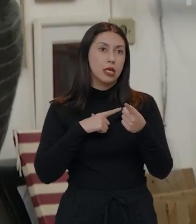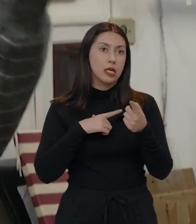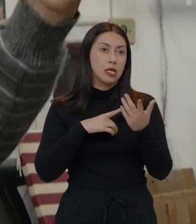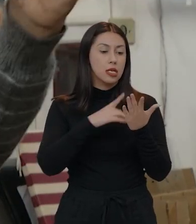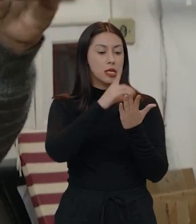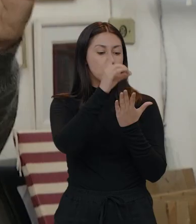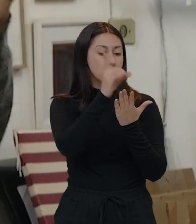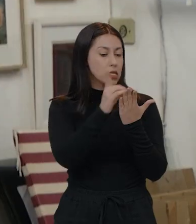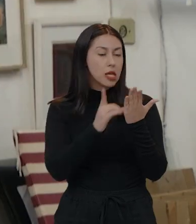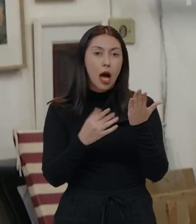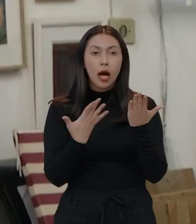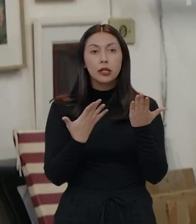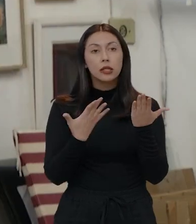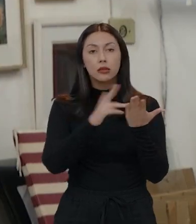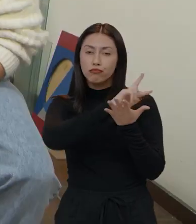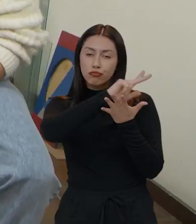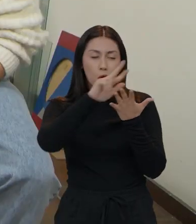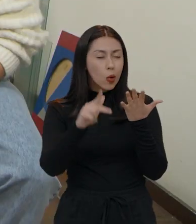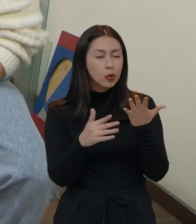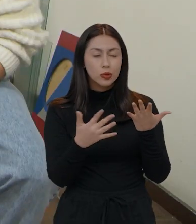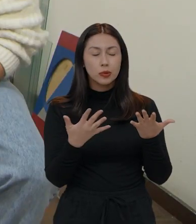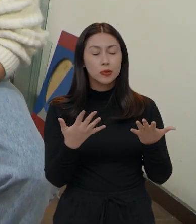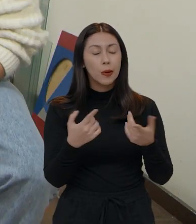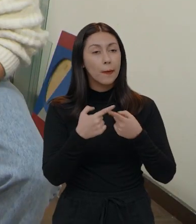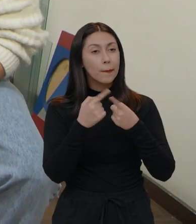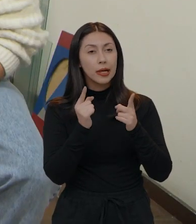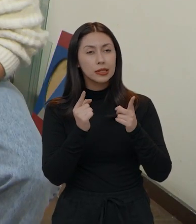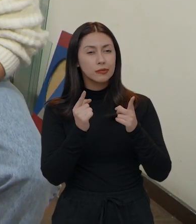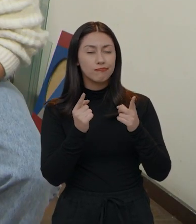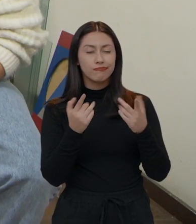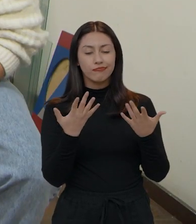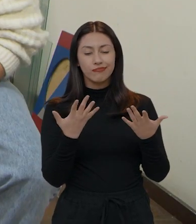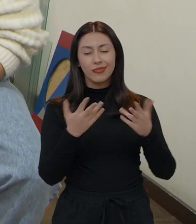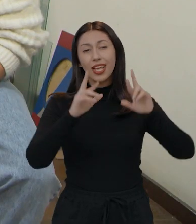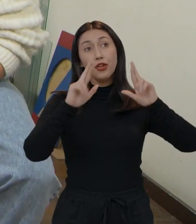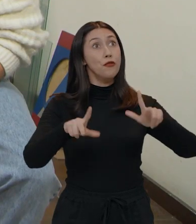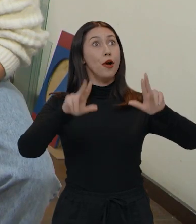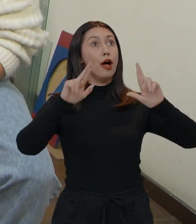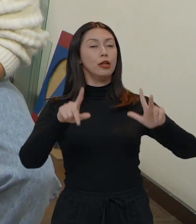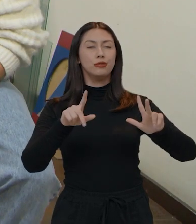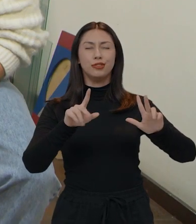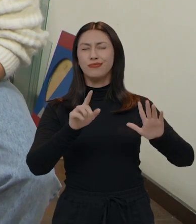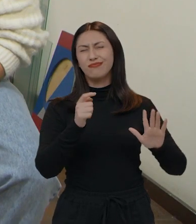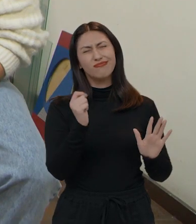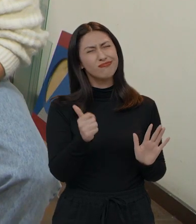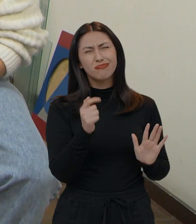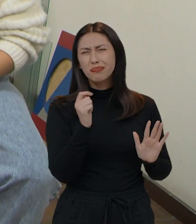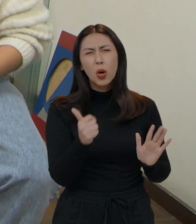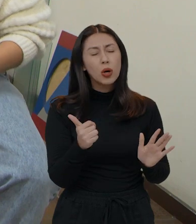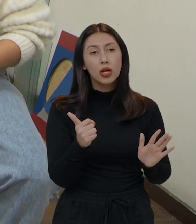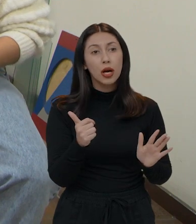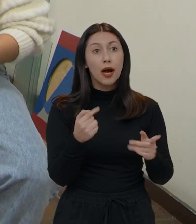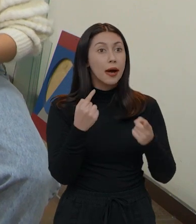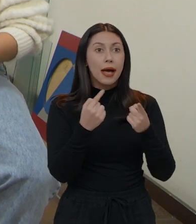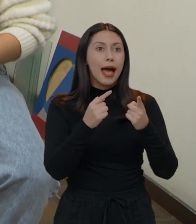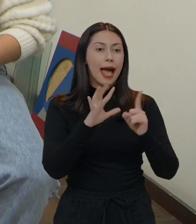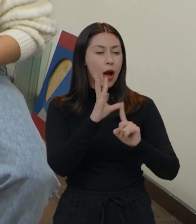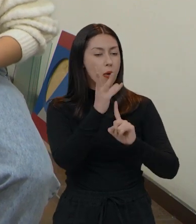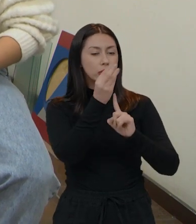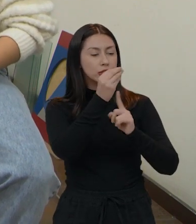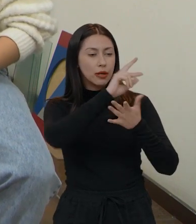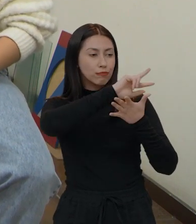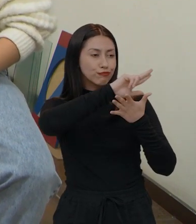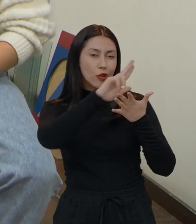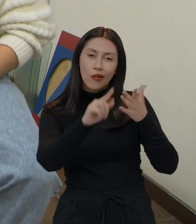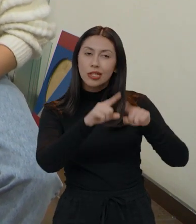gráfico, tá? Mas não implica em nada ser um artista plástico, né? Não de plástico, artista sim, plástico. Sim, sim.